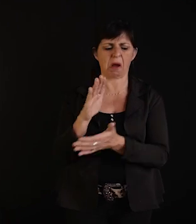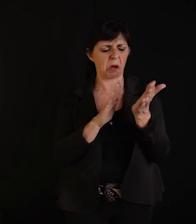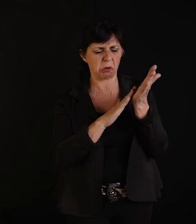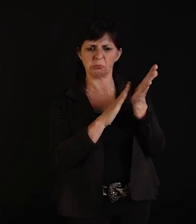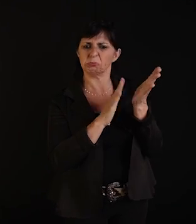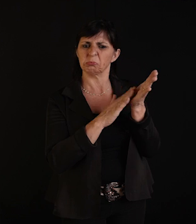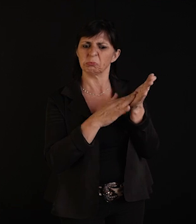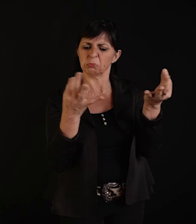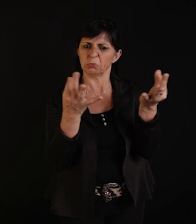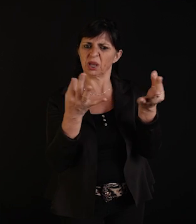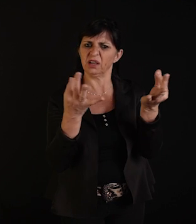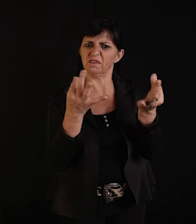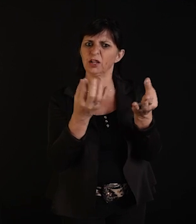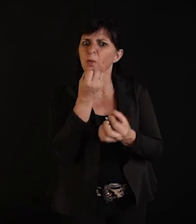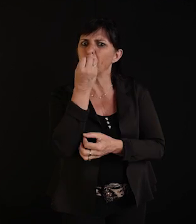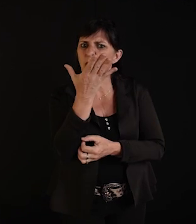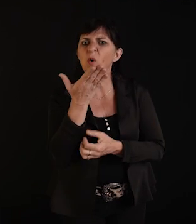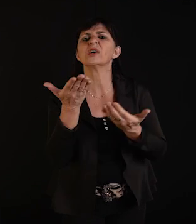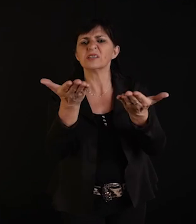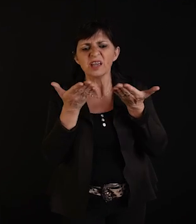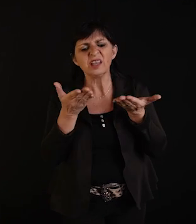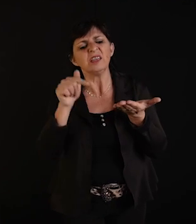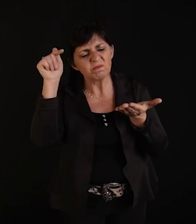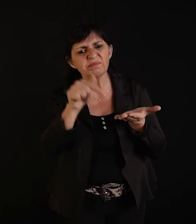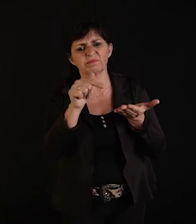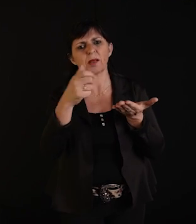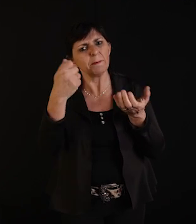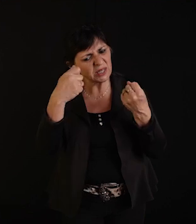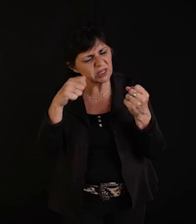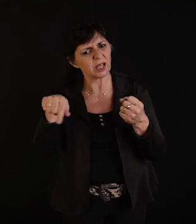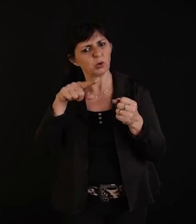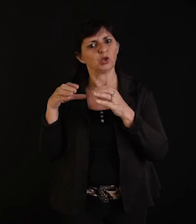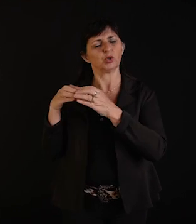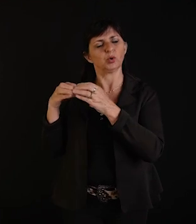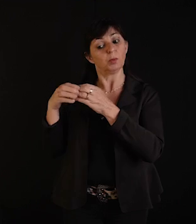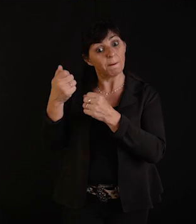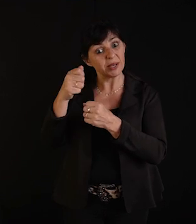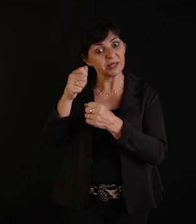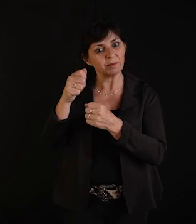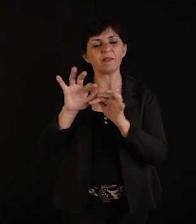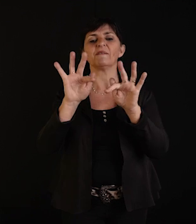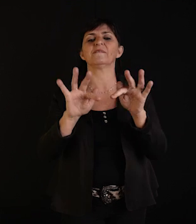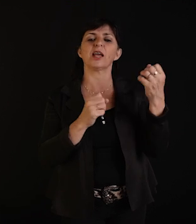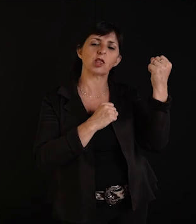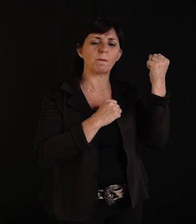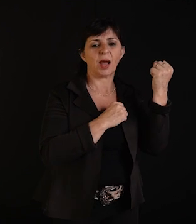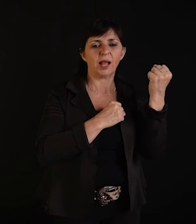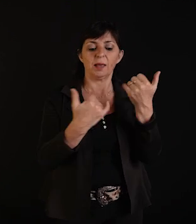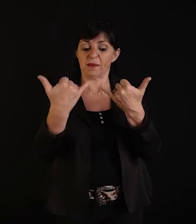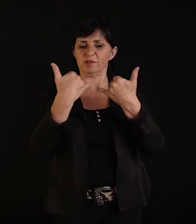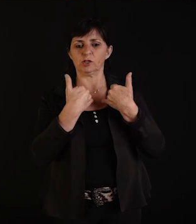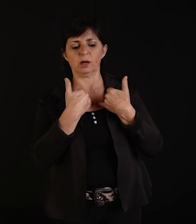"Pá, cara, muito bom, era isso. Isso que nós precisamos e tal." Daí o Gildo, no final do baile, falou: "E aí, agora?